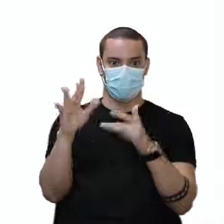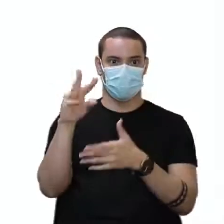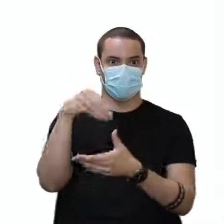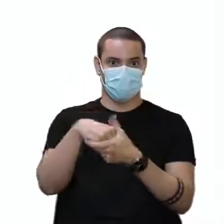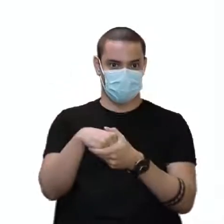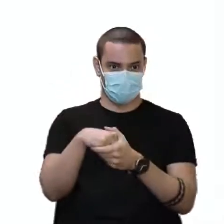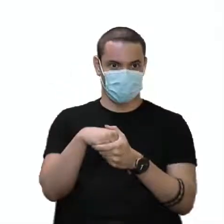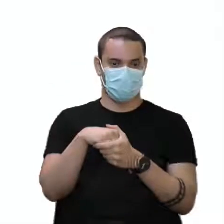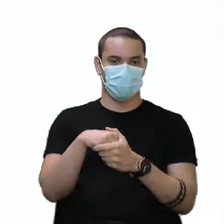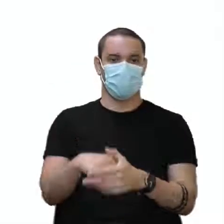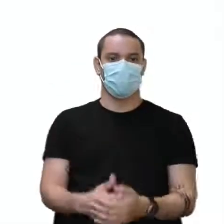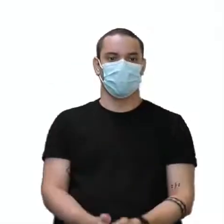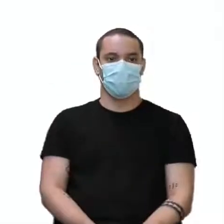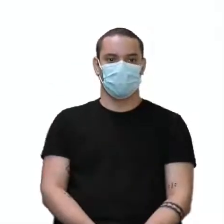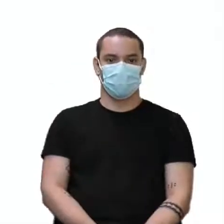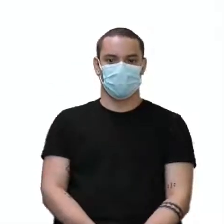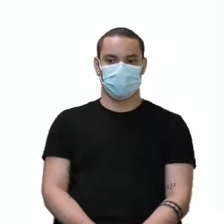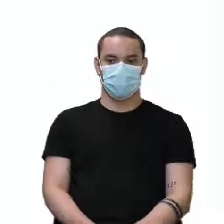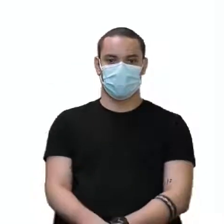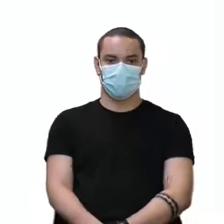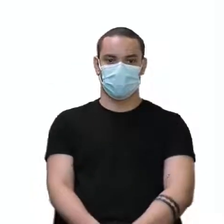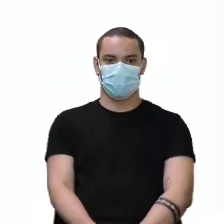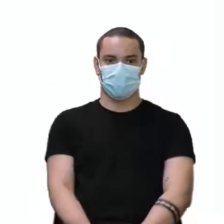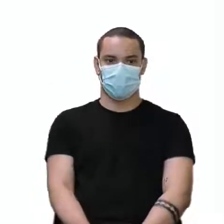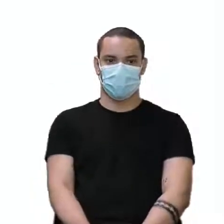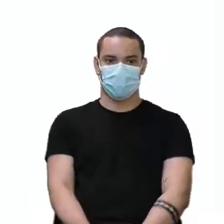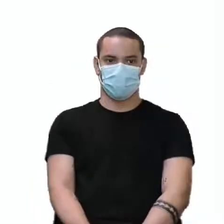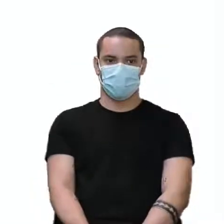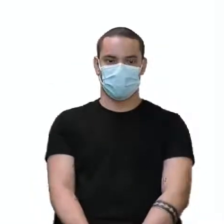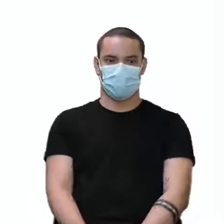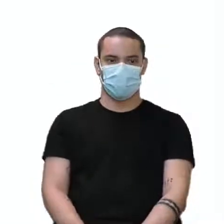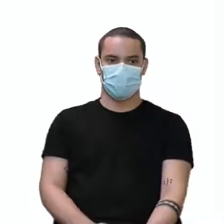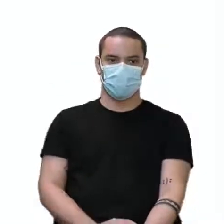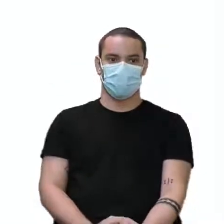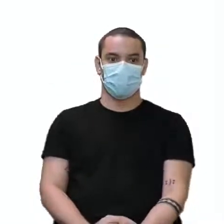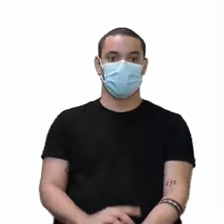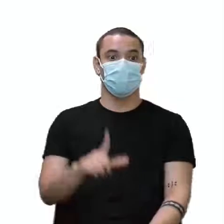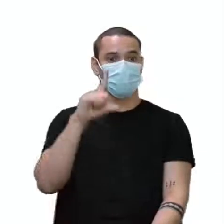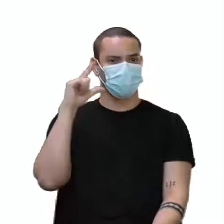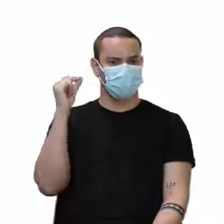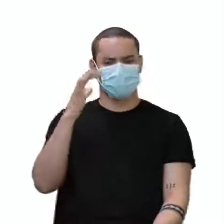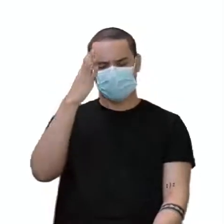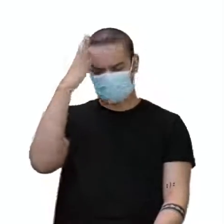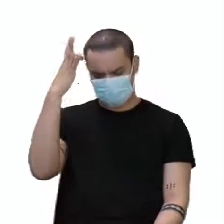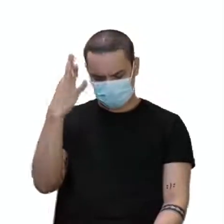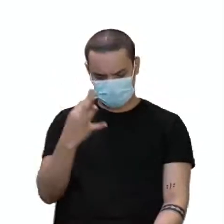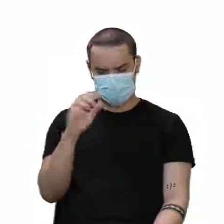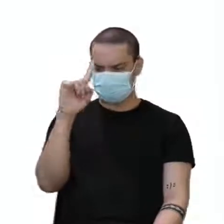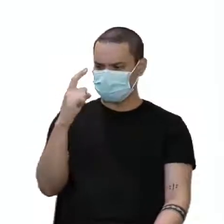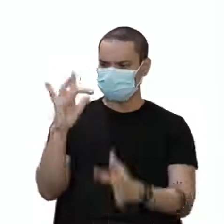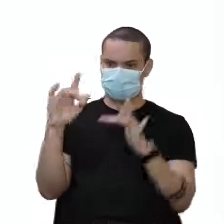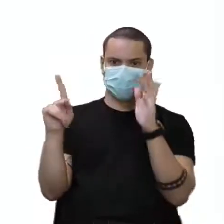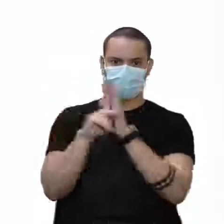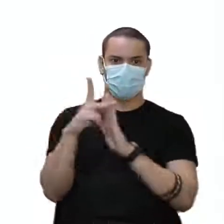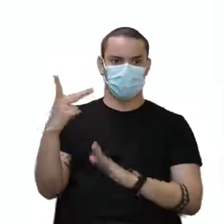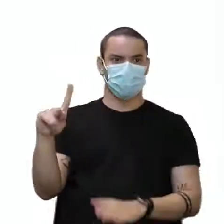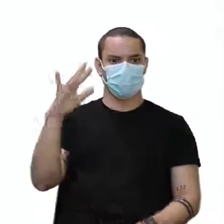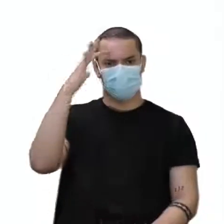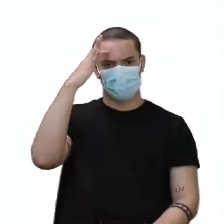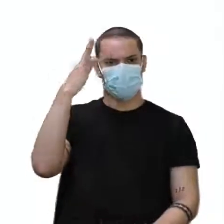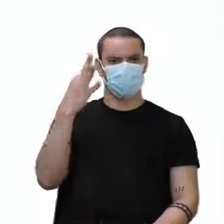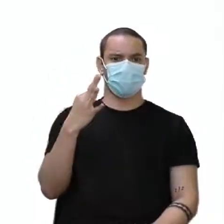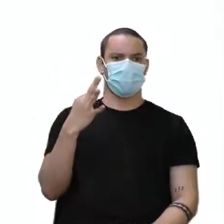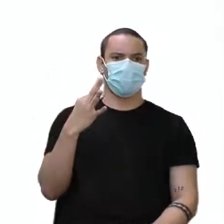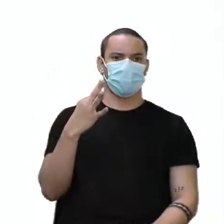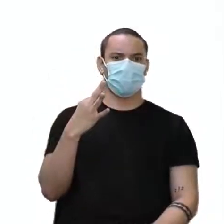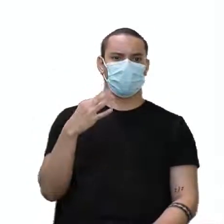porque namorada foi mencionada duas vezes. Garfield tem certeza de que a ex-namorada de John é sensata,